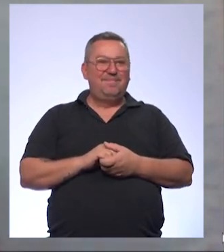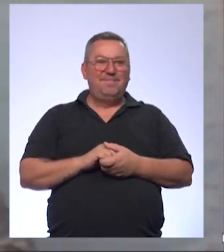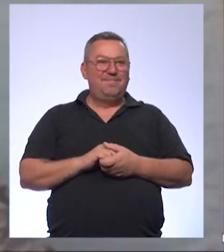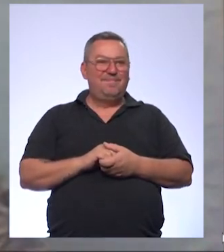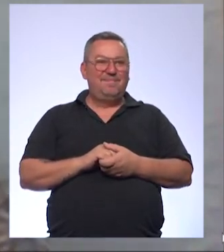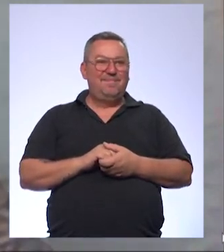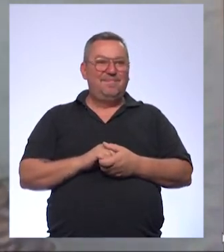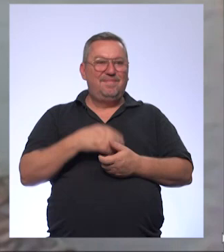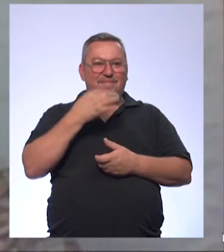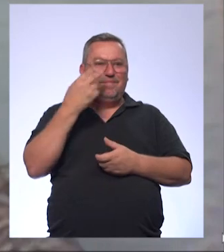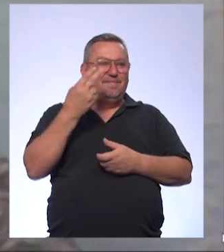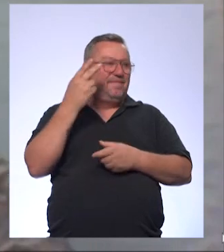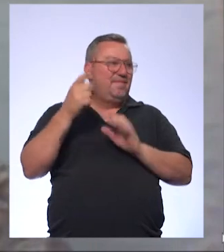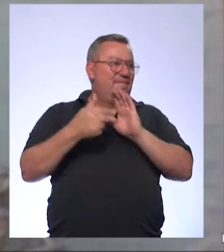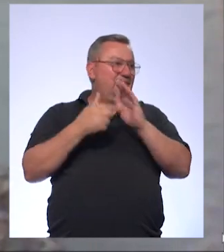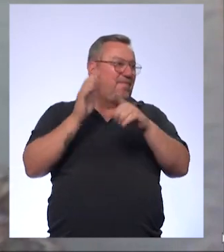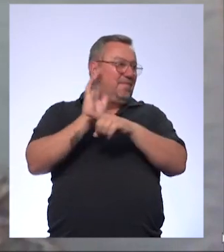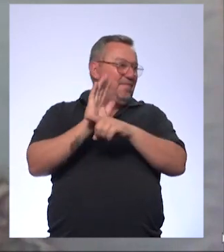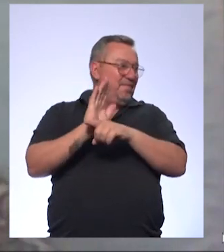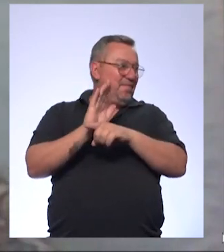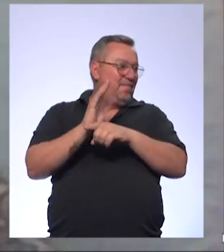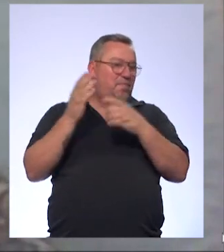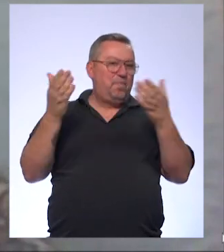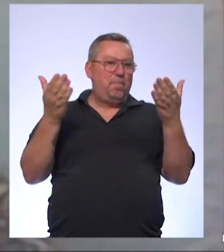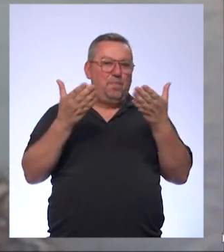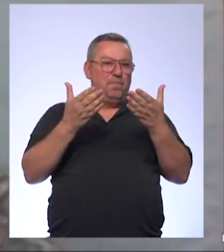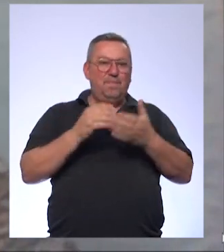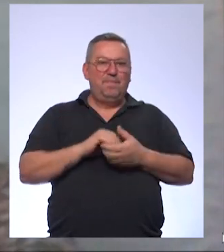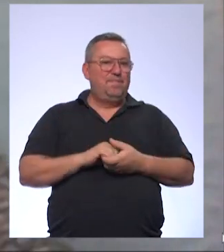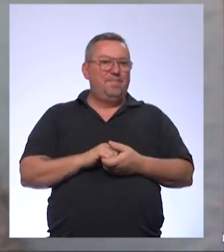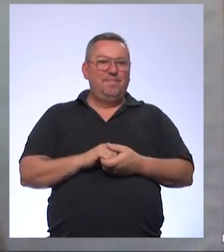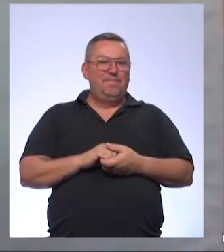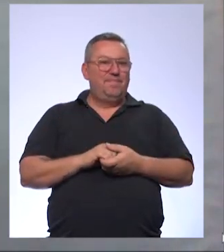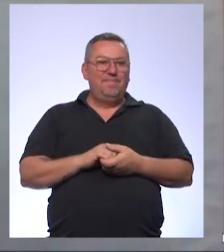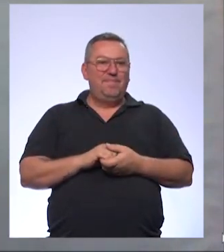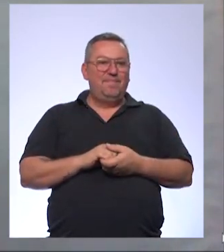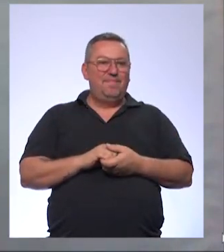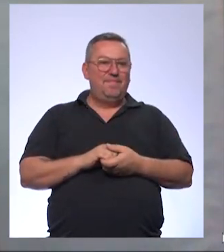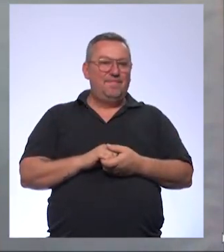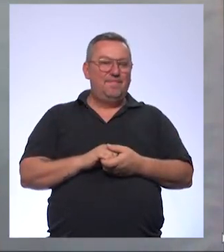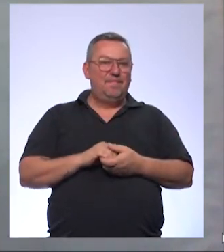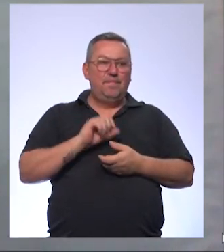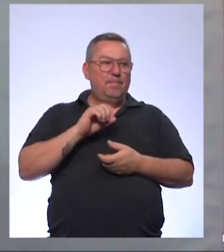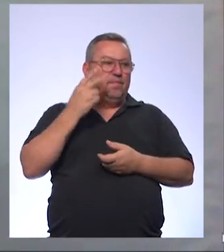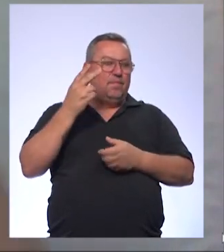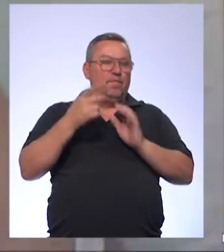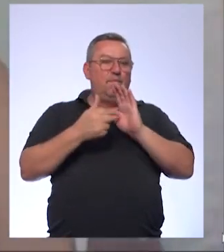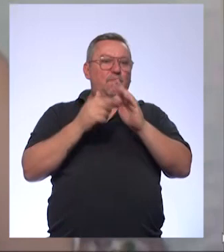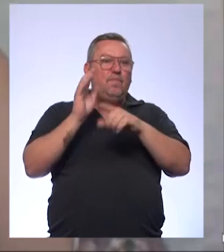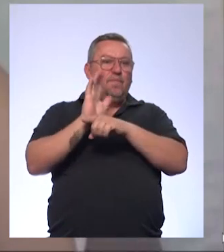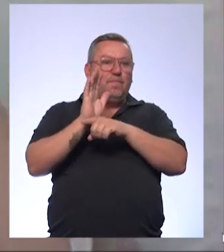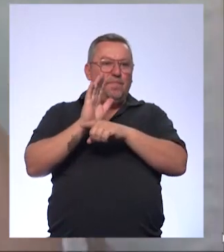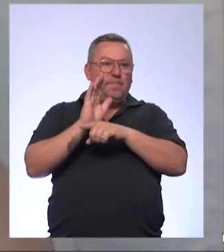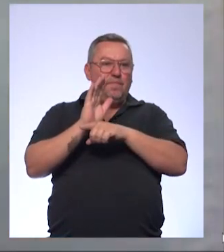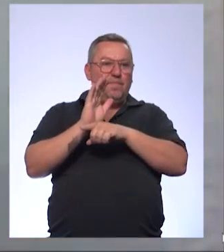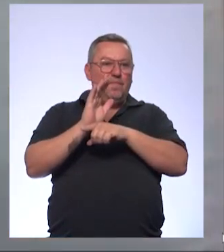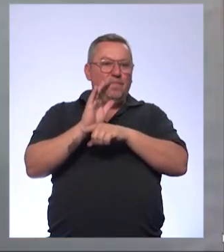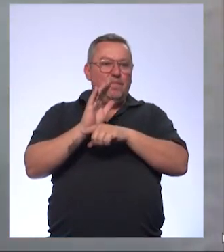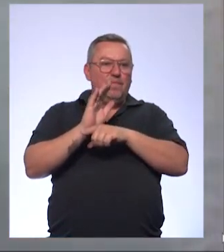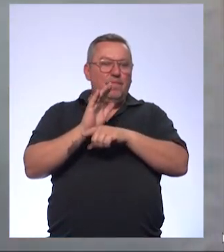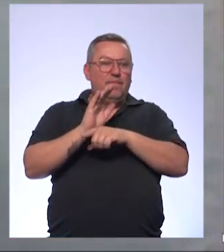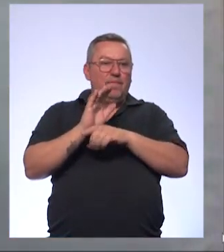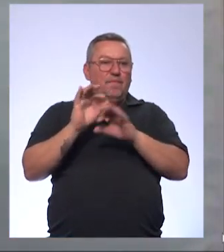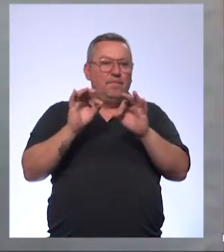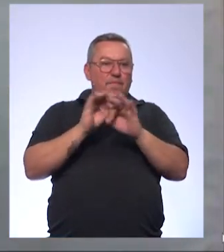Eu acredito que não vai dar para a gente mostrar o vídeo agora, não? Pessoal, seguinte, não deu para mostrar o vídeo agora, eu